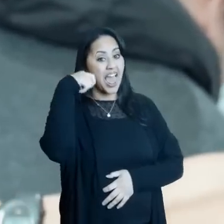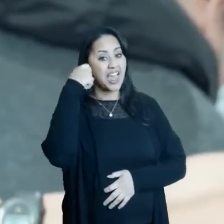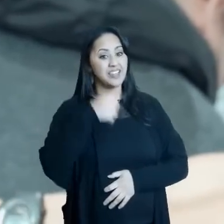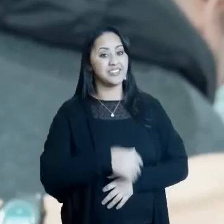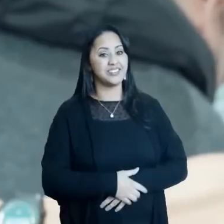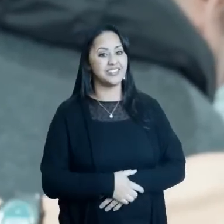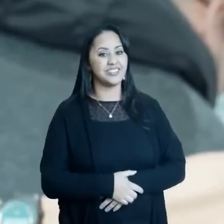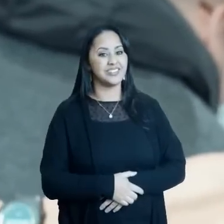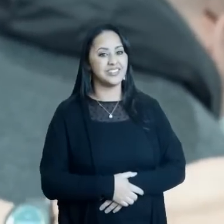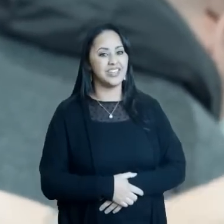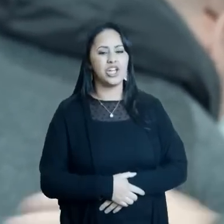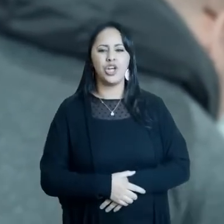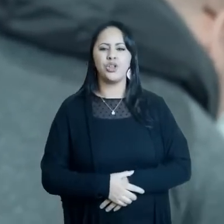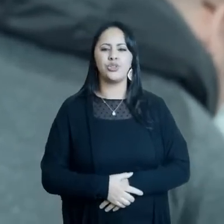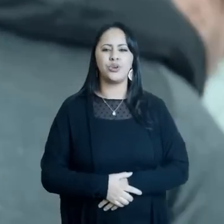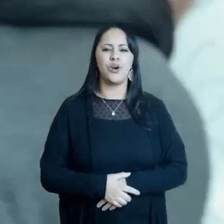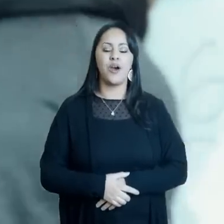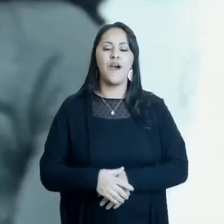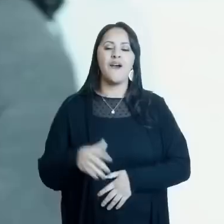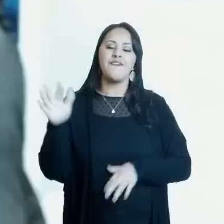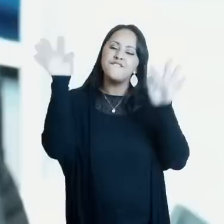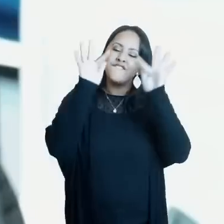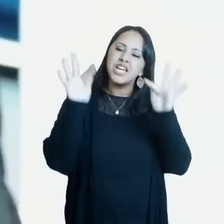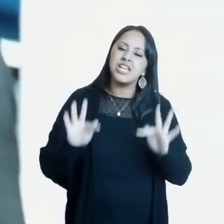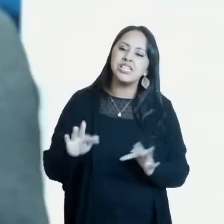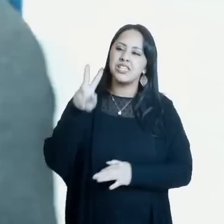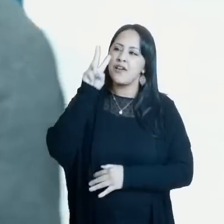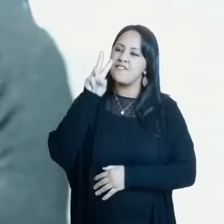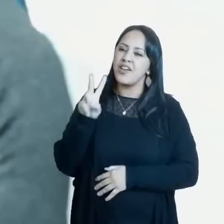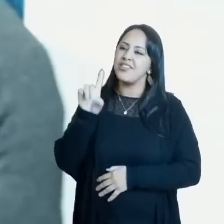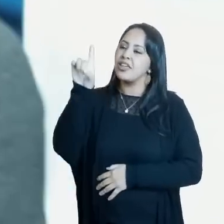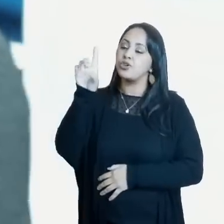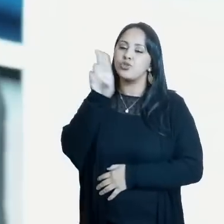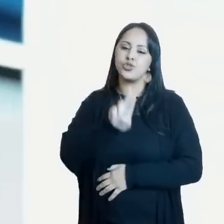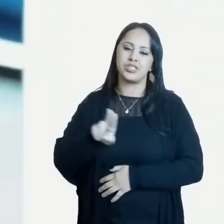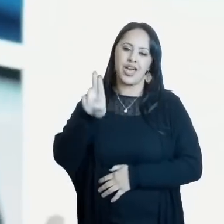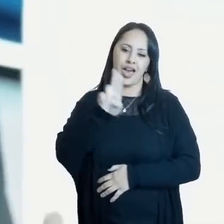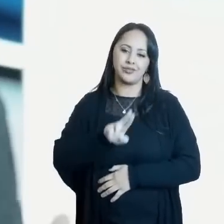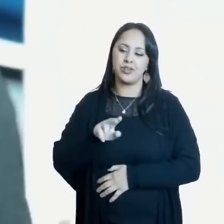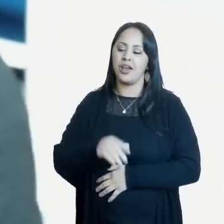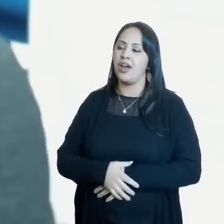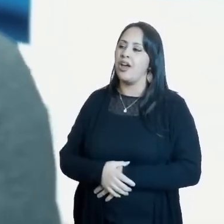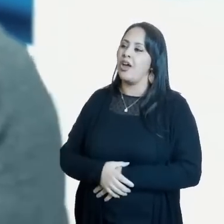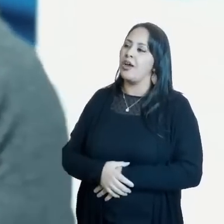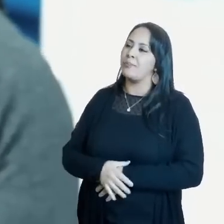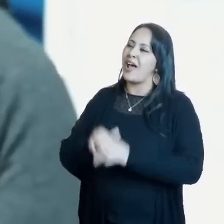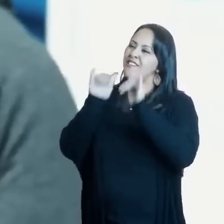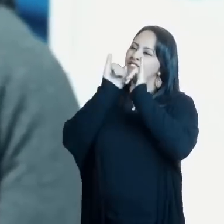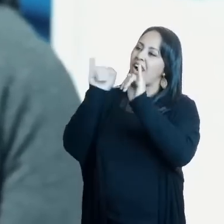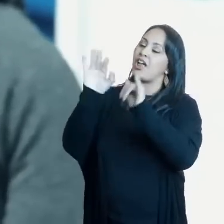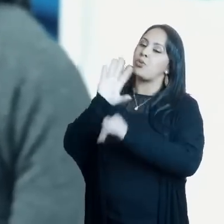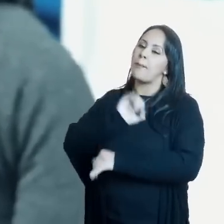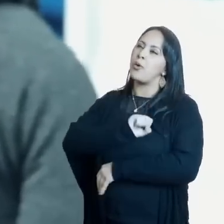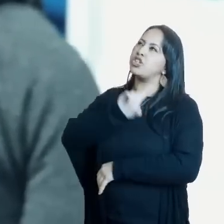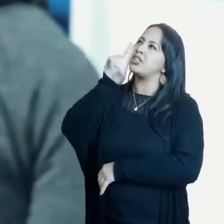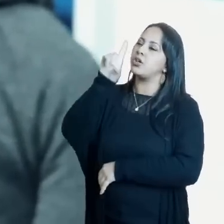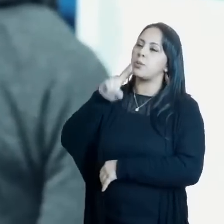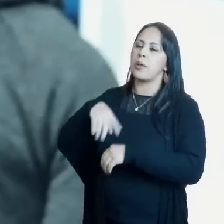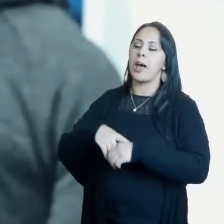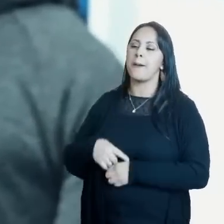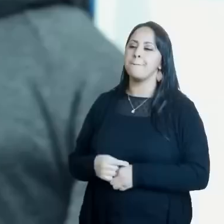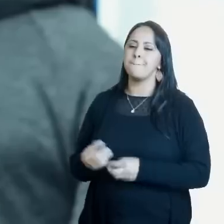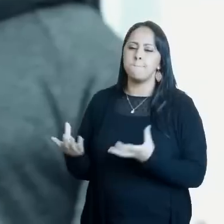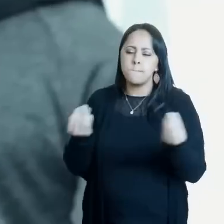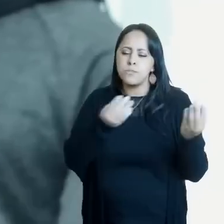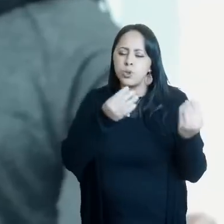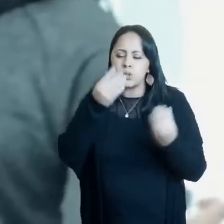Eu fico muito feliz em ver, cara, como Deus tem te usado para falar do amor dele para essas milhões de pessoas que te